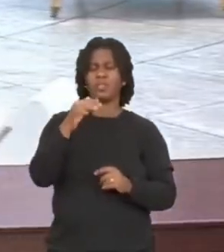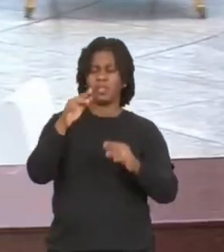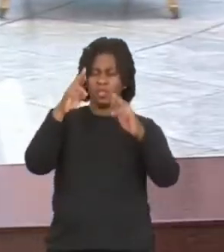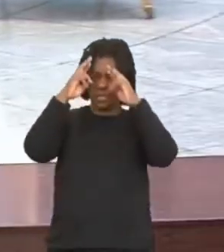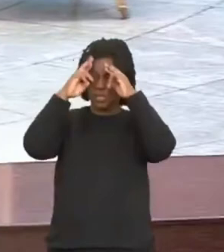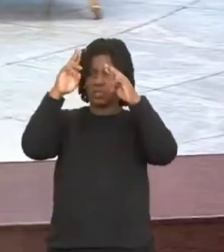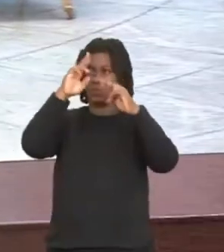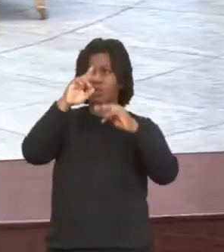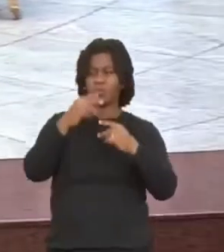com as coisas de Deus.